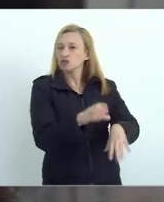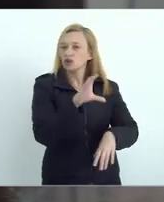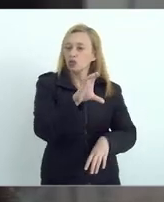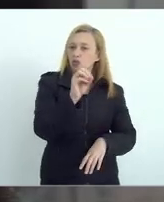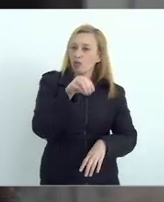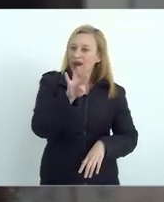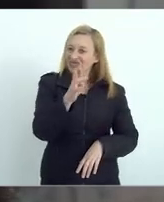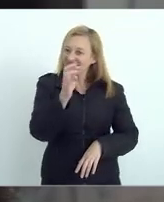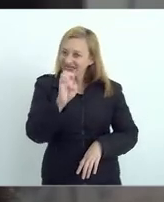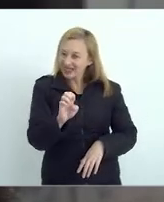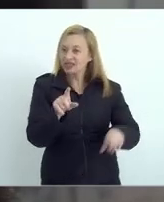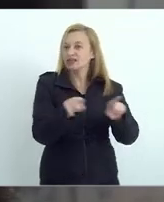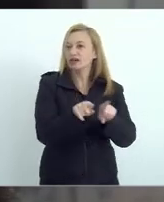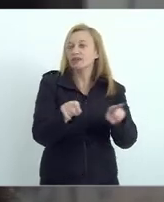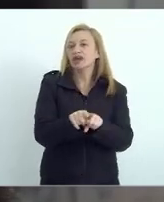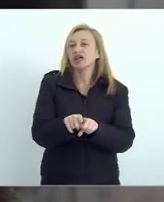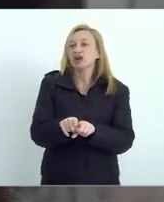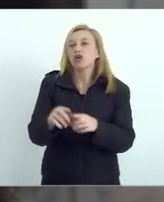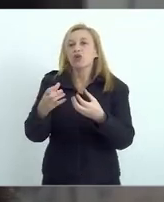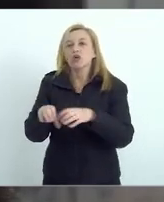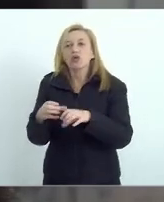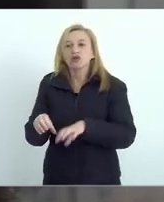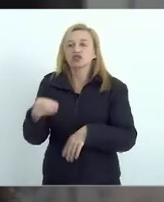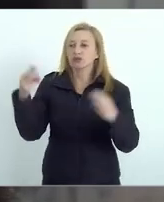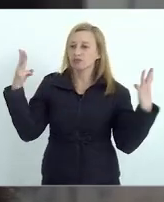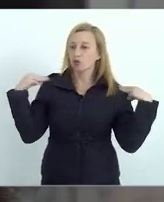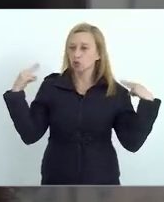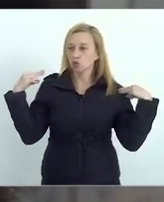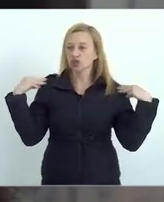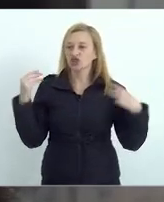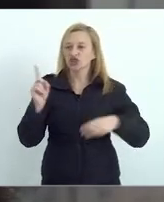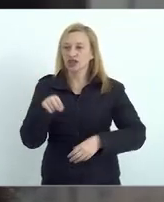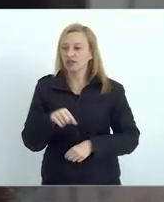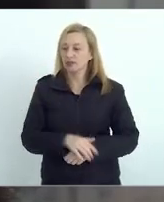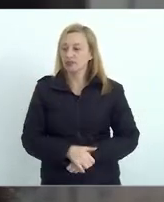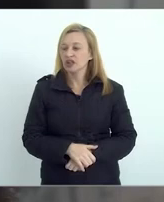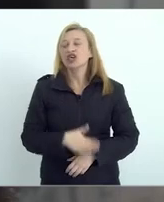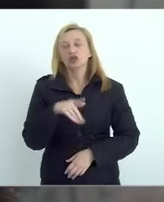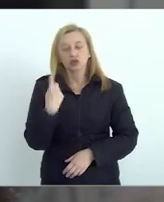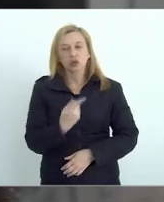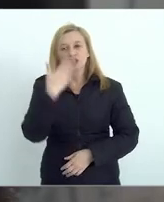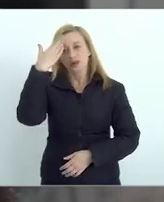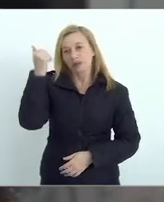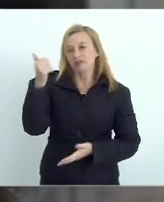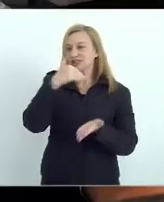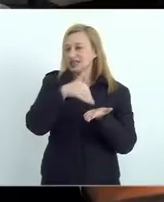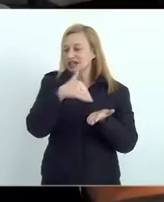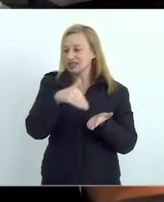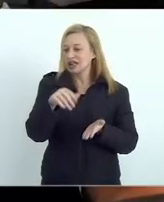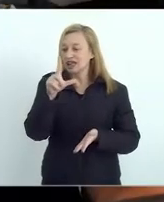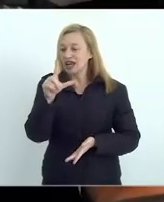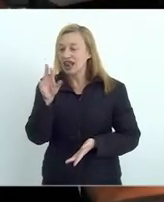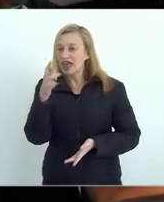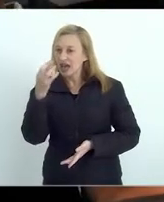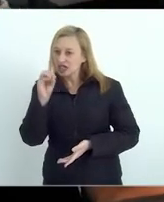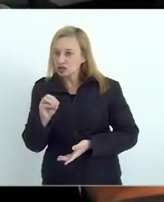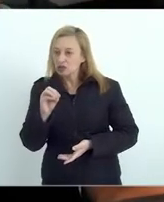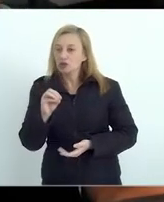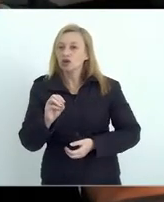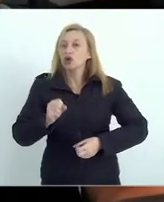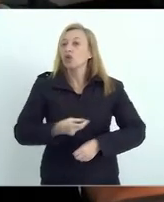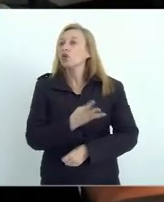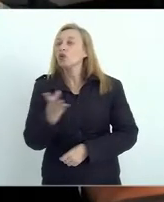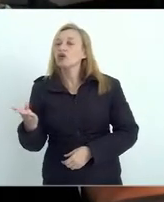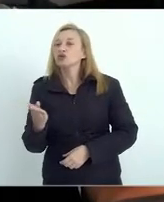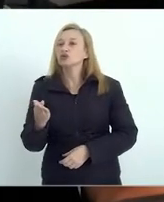Combatente e a também a do concurso de motorista né e a gente sabe secretário Leandro Quanto é